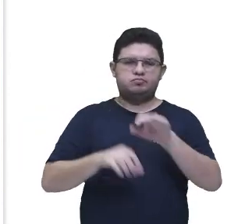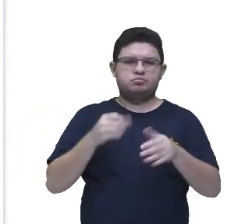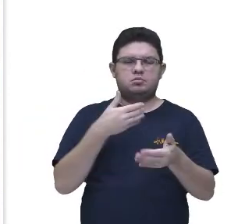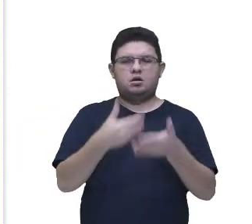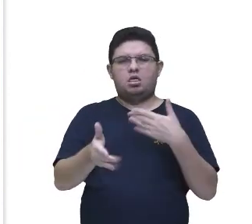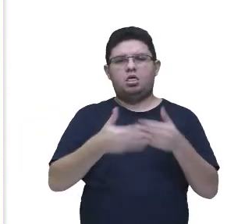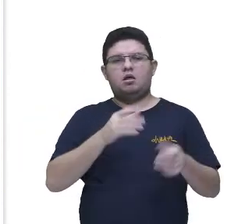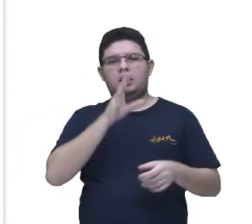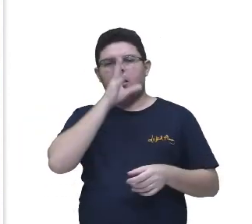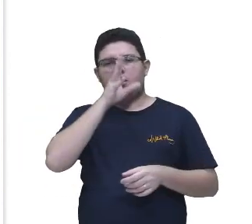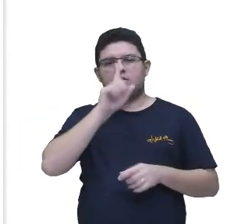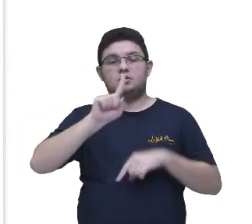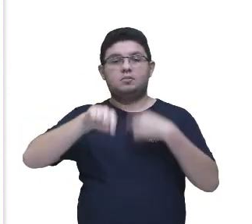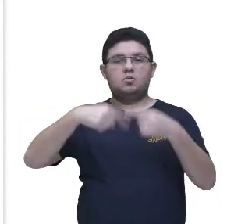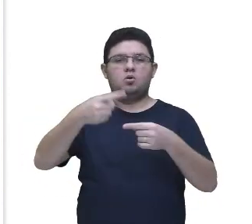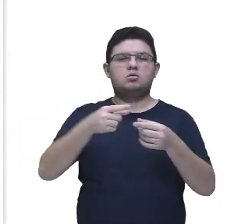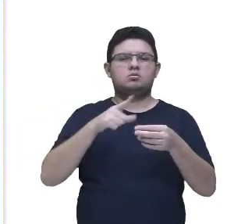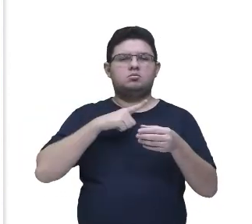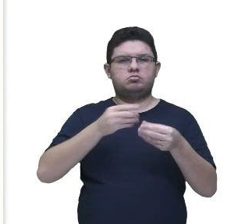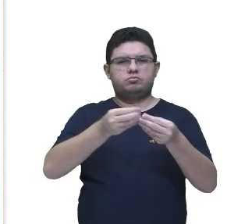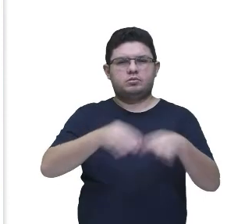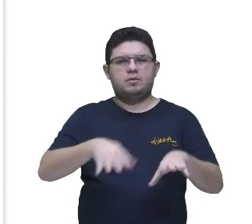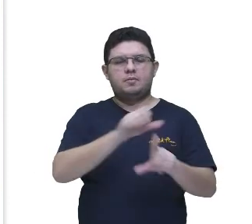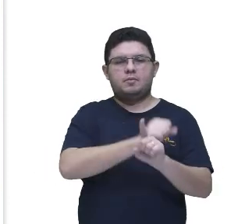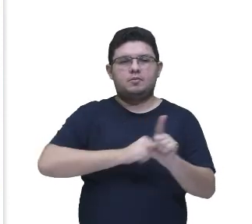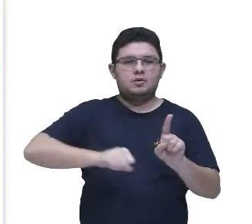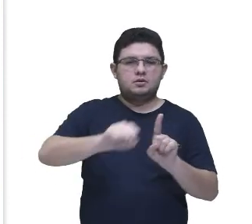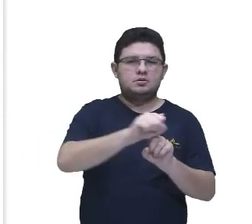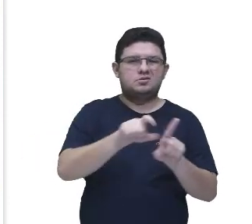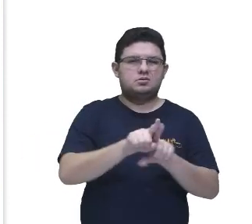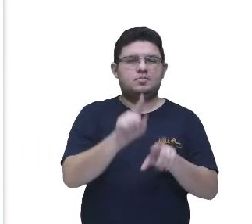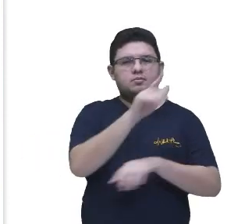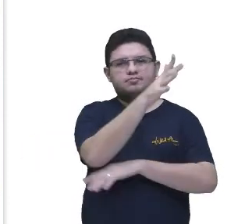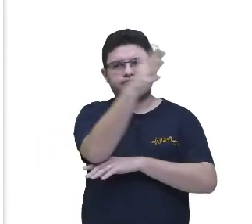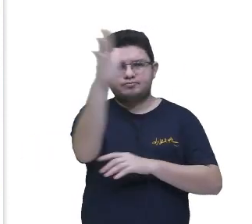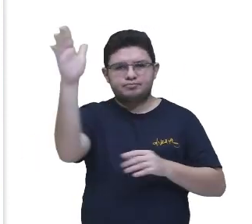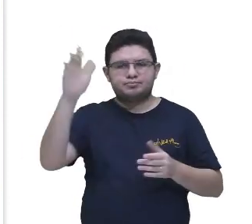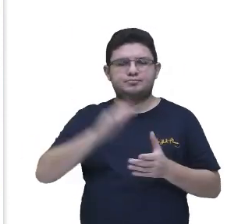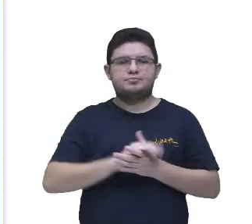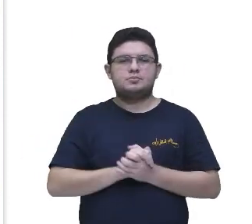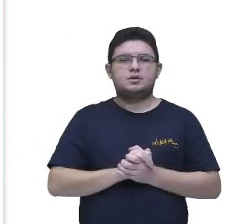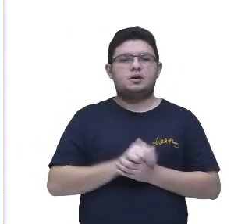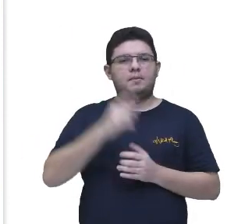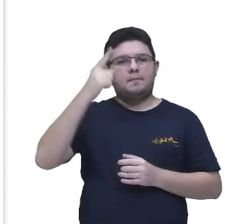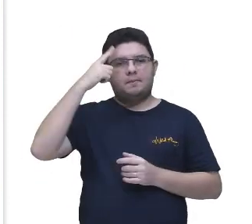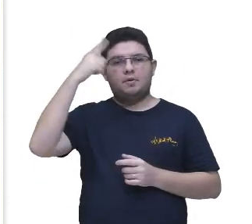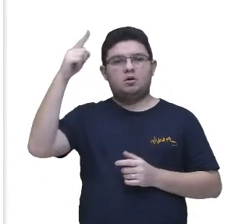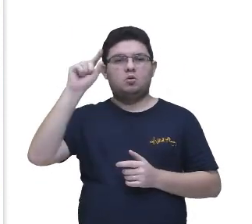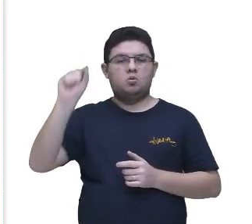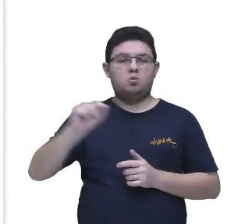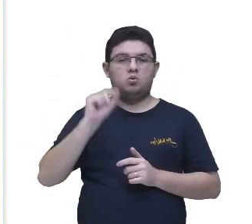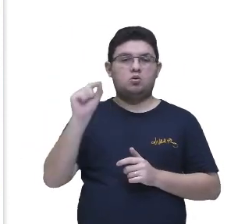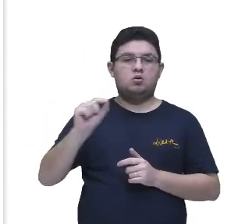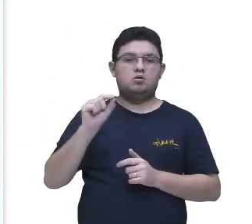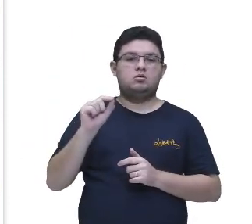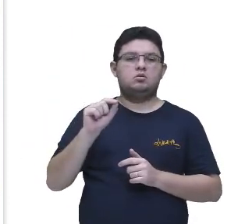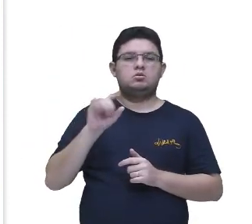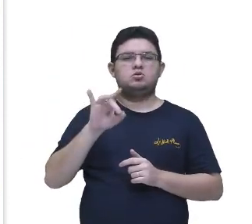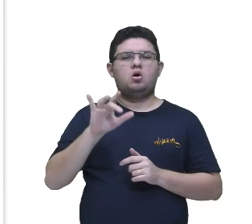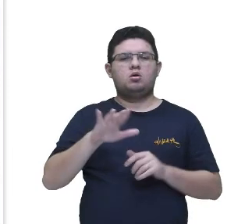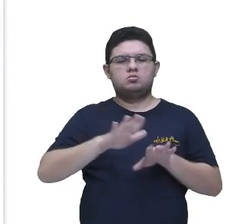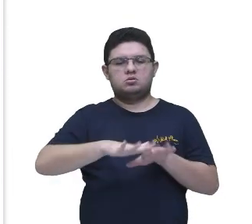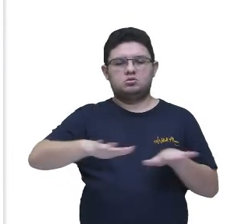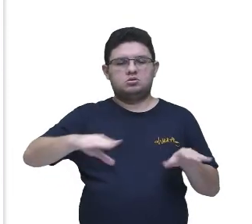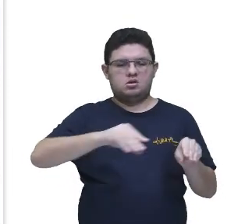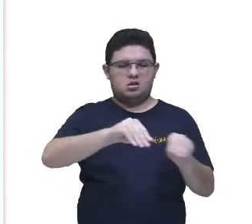inúmeros malefícios para a nossa sociedade e também para o meio ambiente. Então, não vai só atingir ali o solo, não,